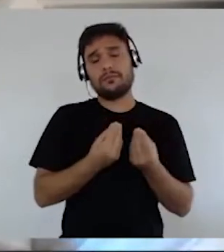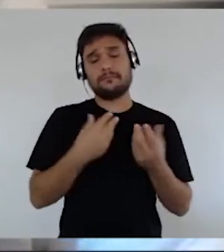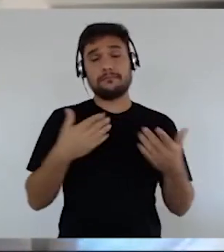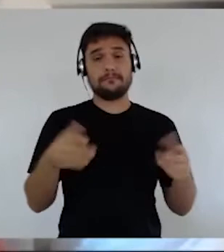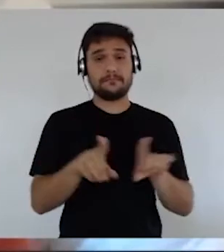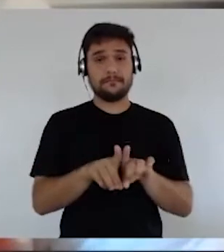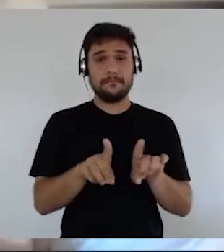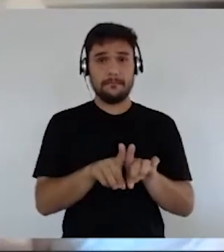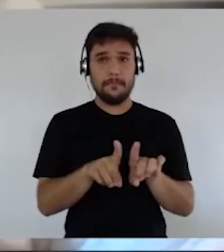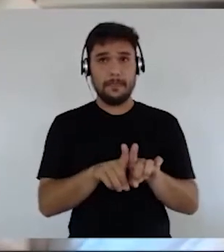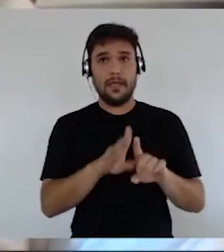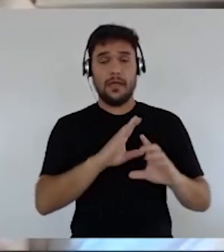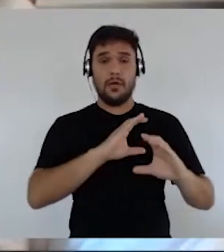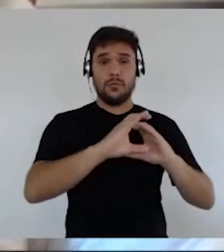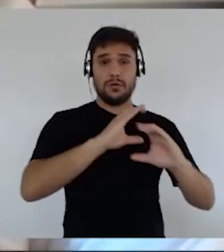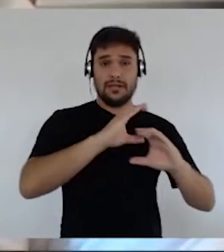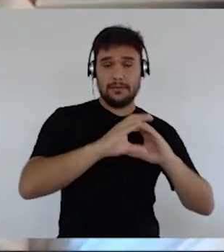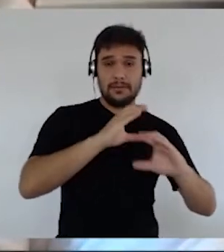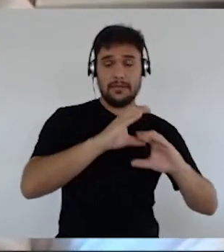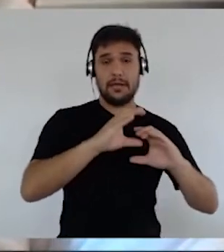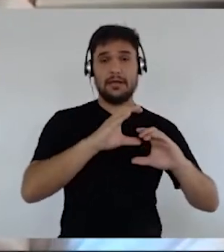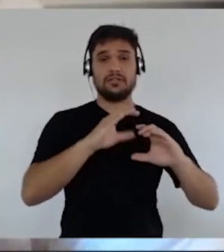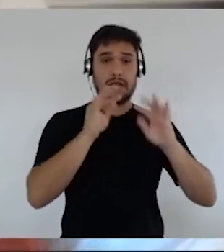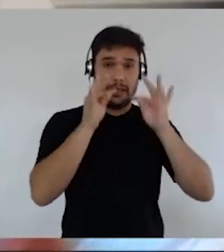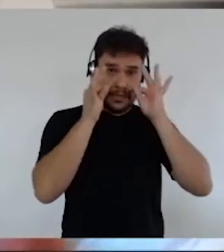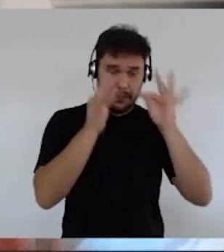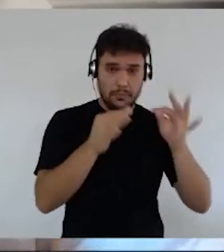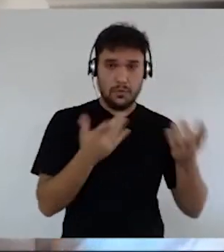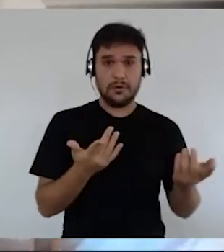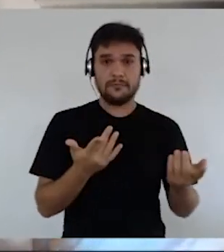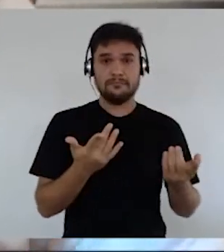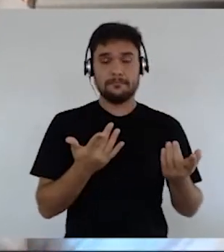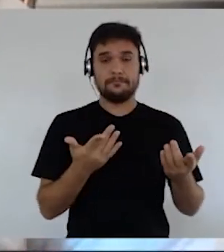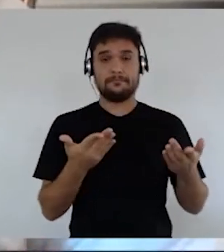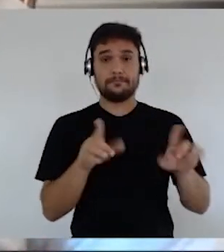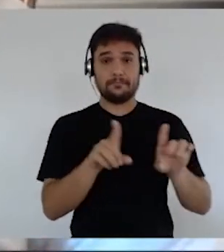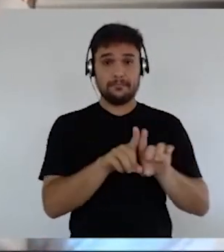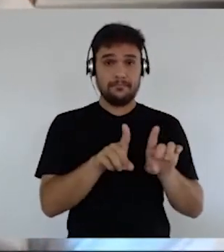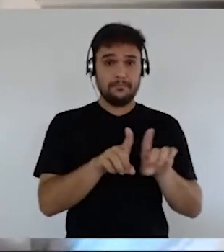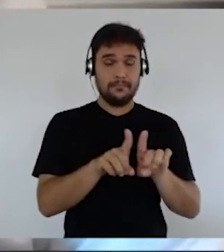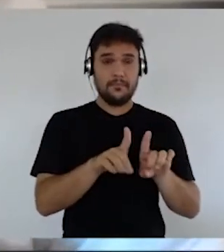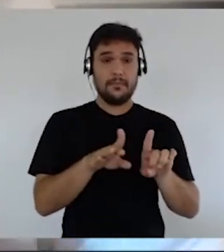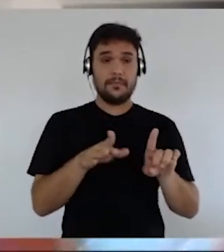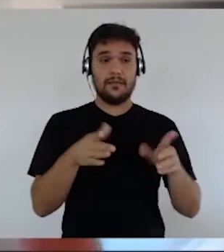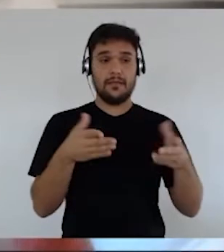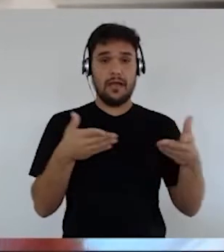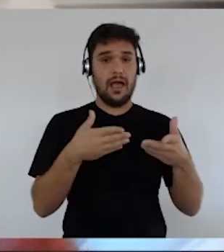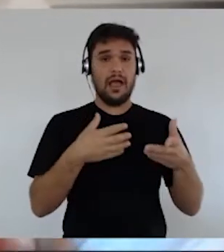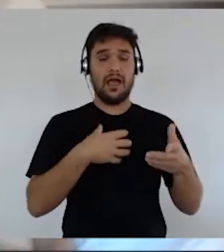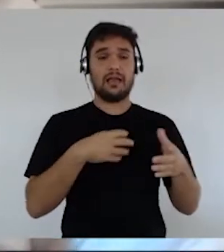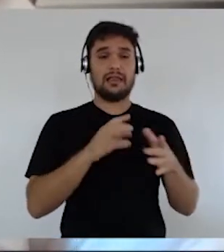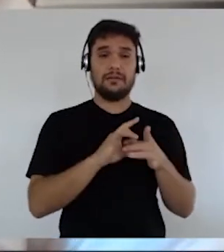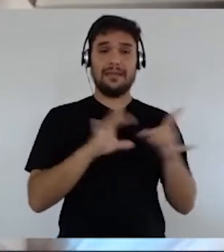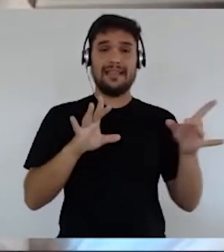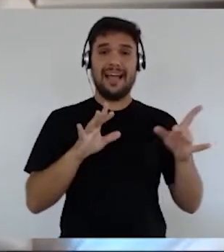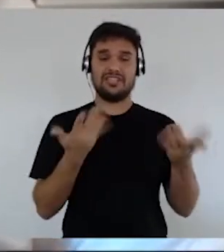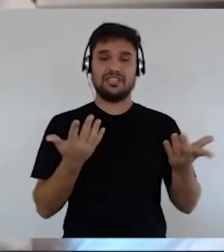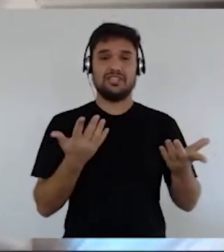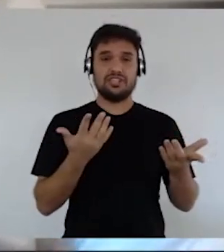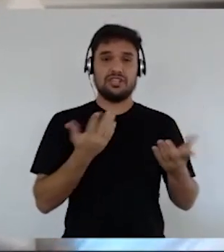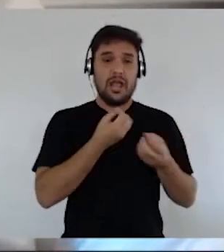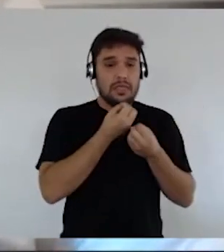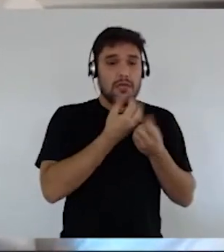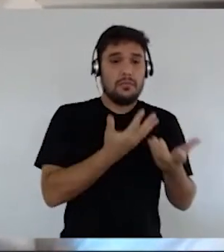questão da incomunicabilidade das testemunhas, a questão da autenticidade ou da liberdade de depoimento. Por isso,